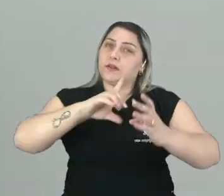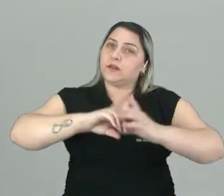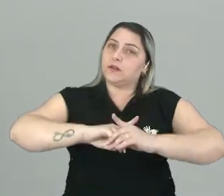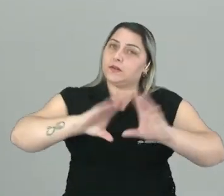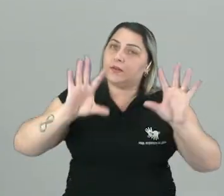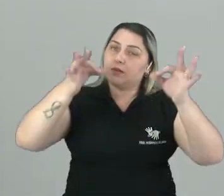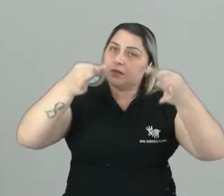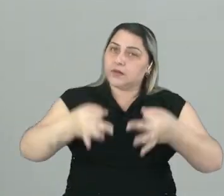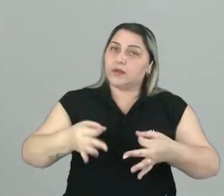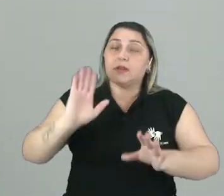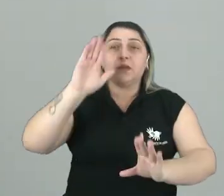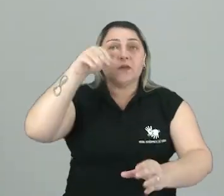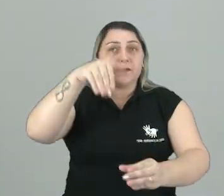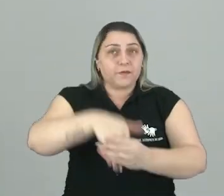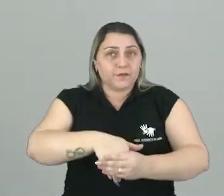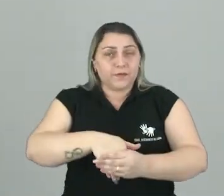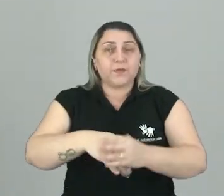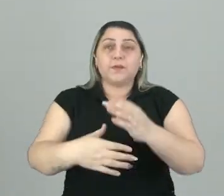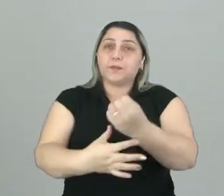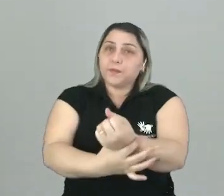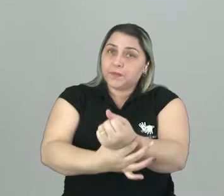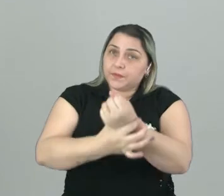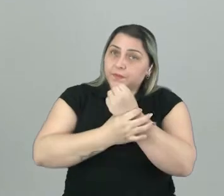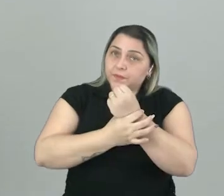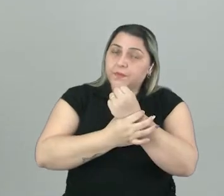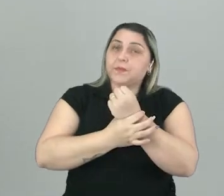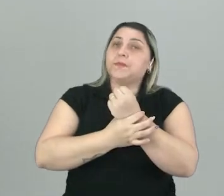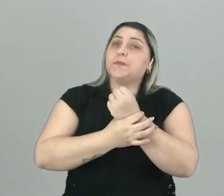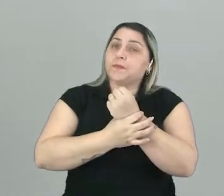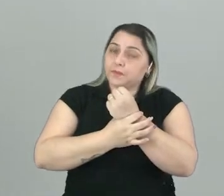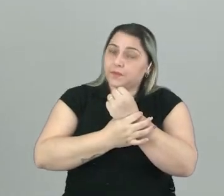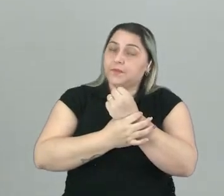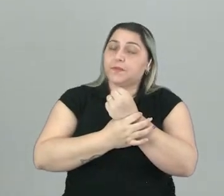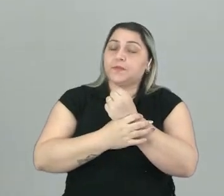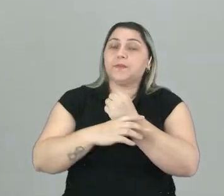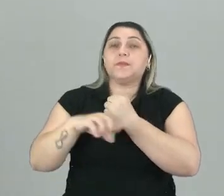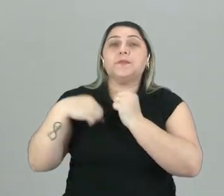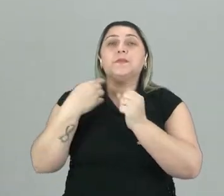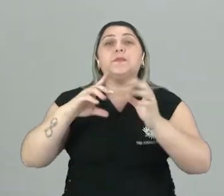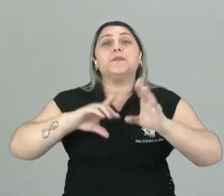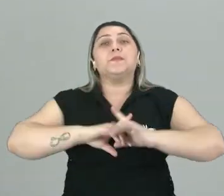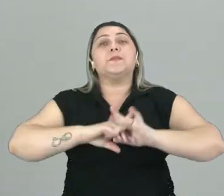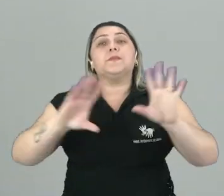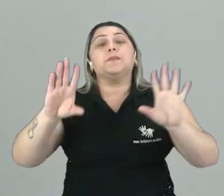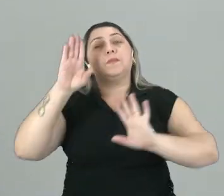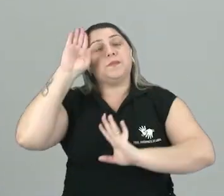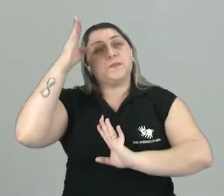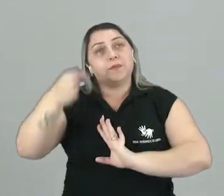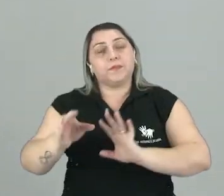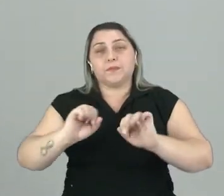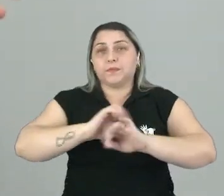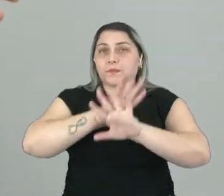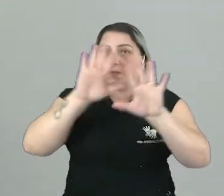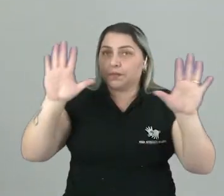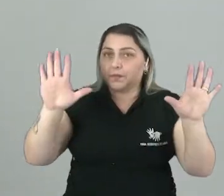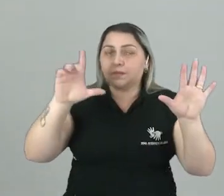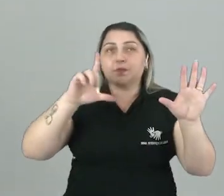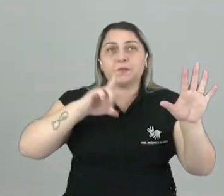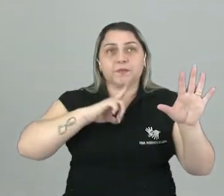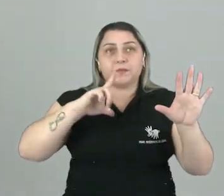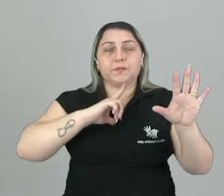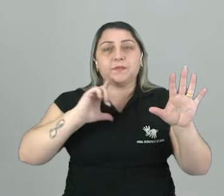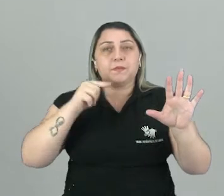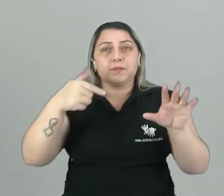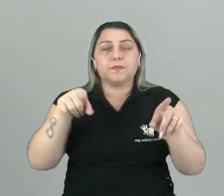democracia, certo? É o voto que dá essa garantia do exercício da nossa democracia. Principalmente, claro, é claro que tem outros fatores